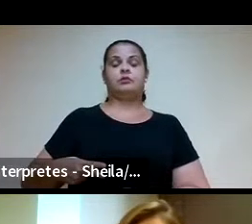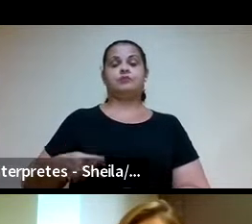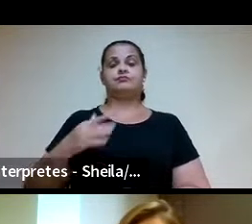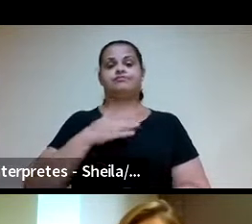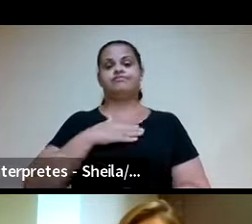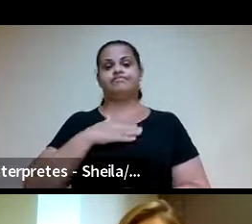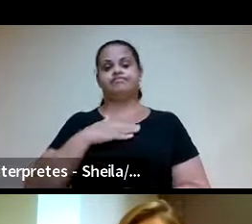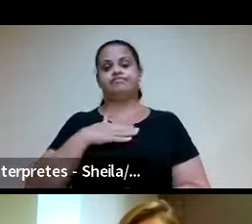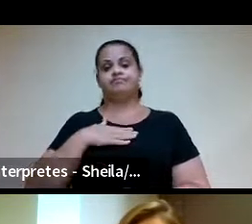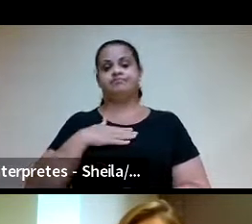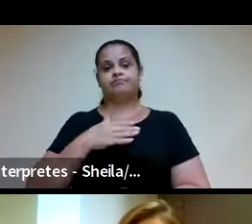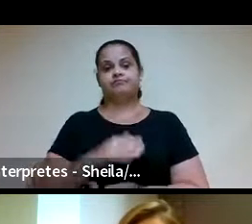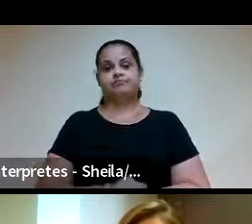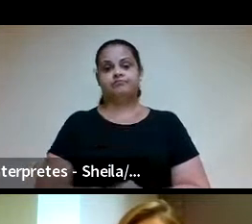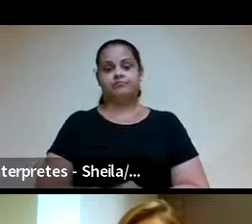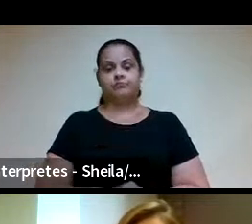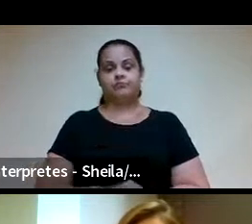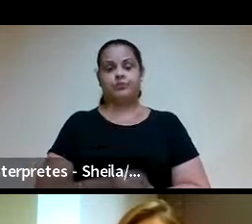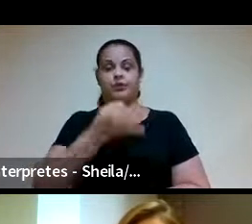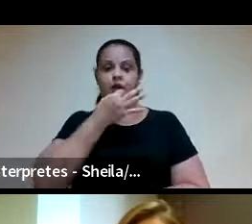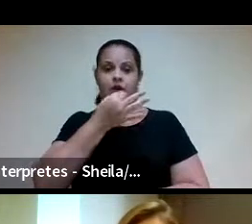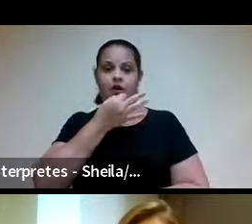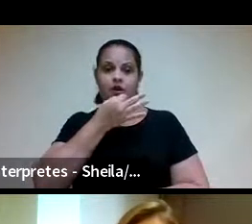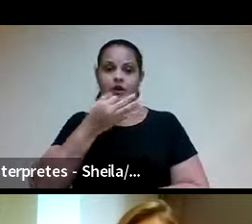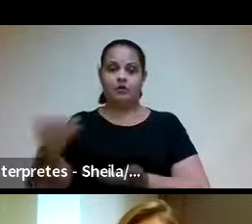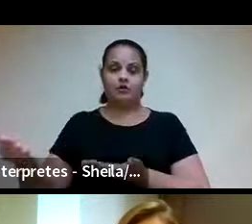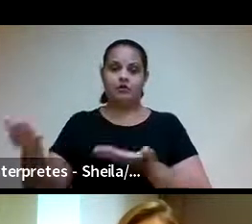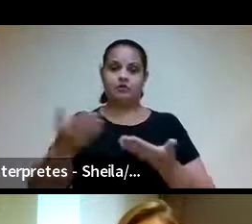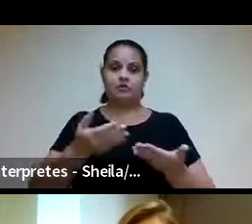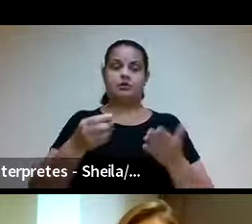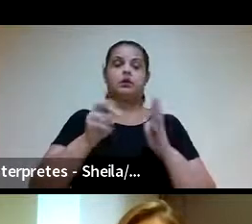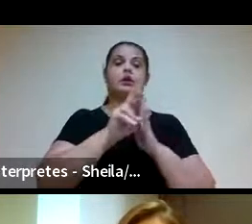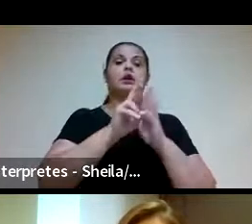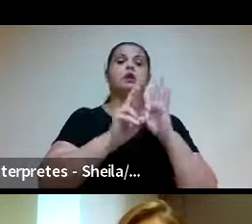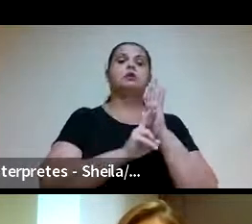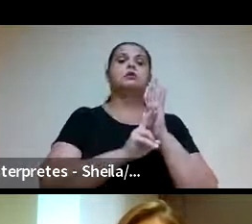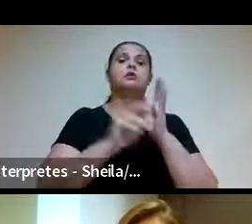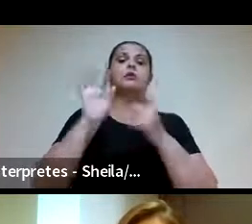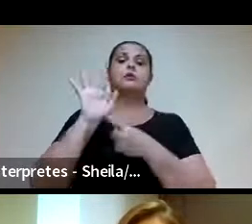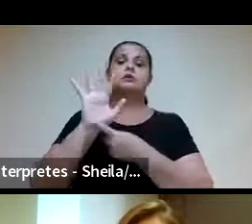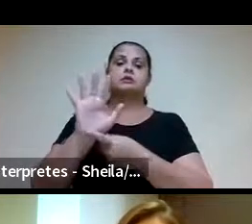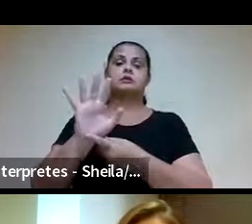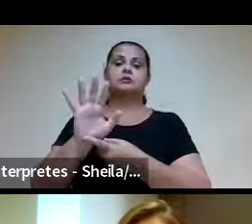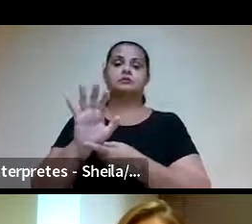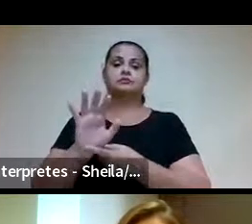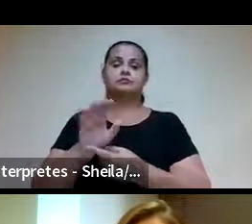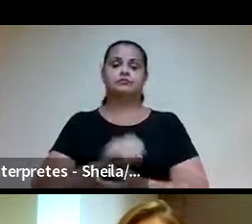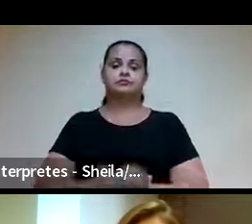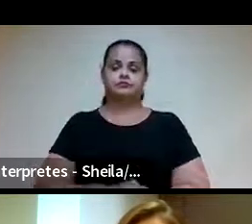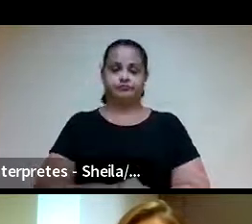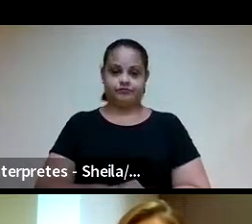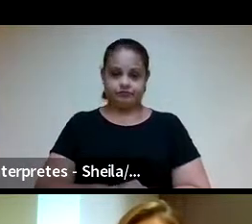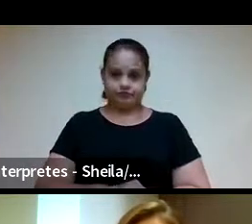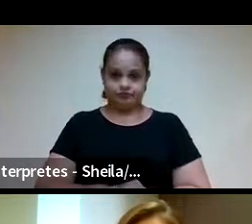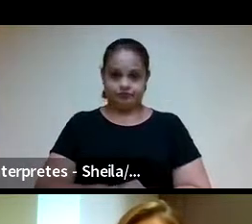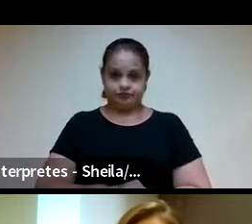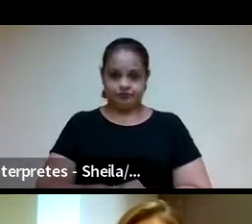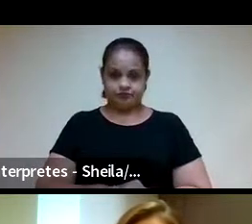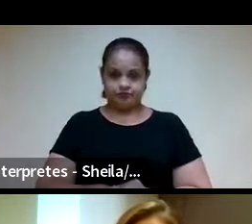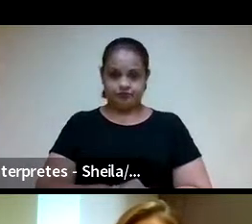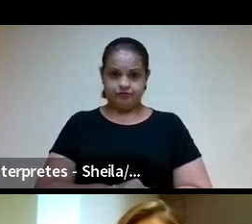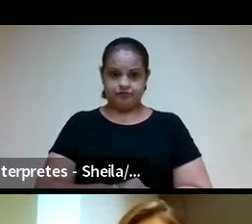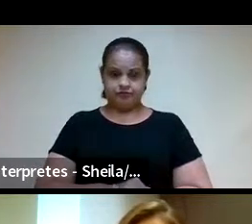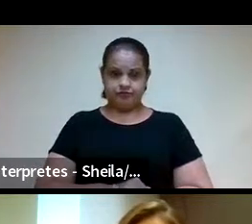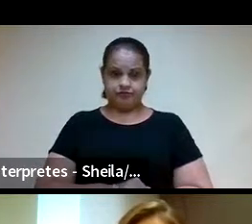também comungo com os argumentos trazidos pela ilustre relatora e voto no sentido